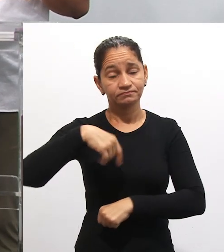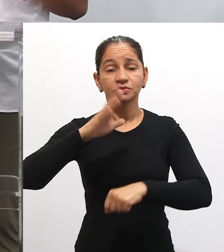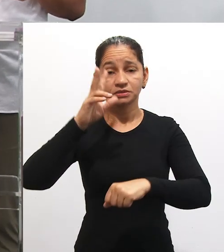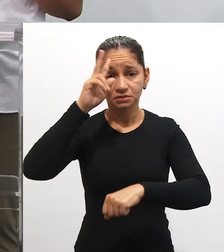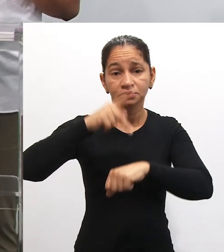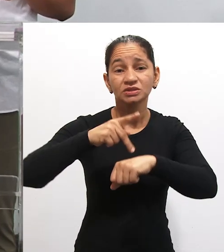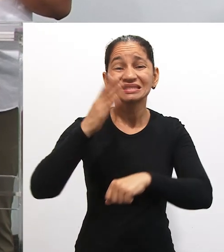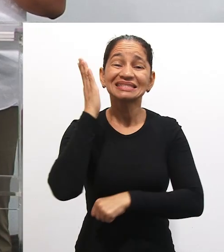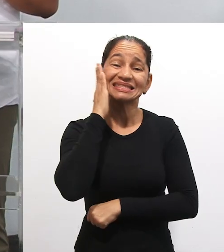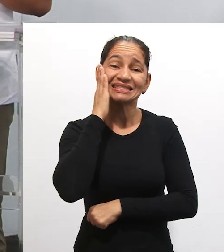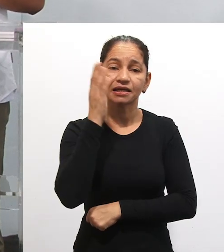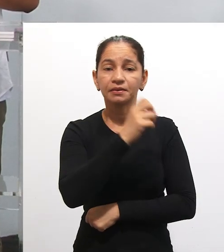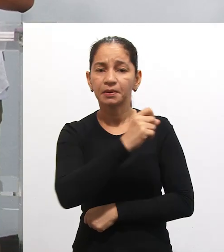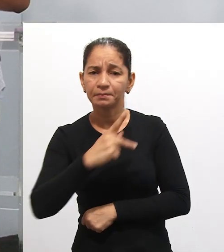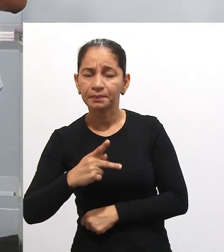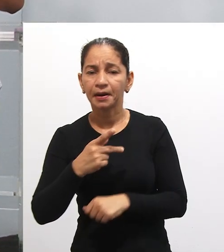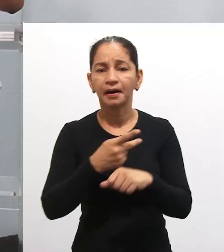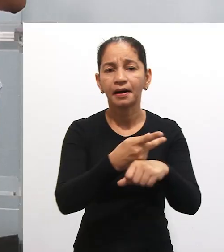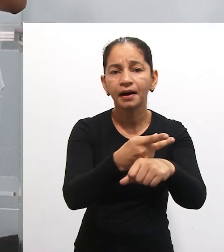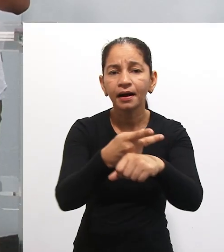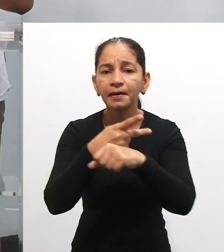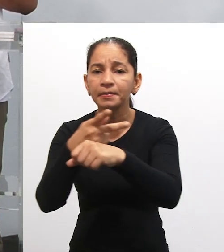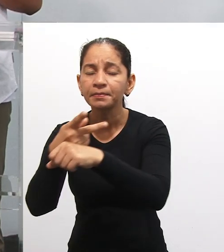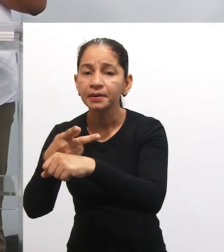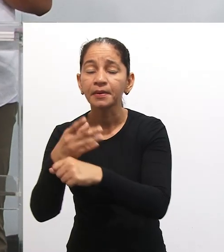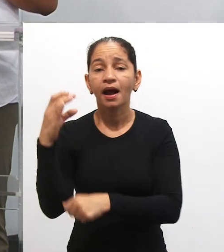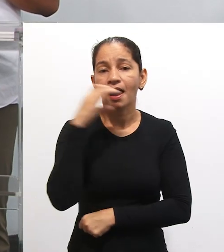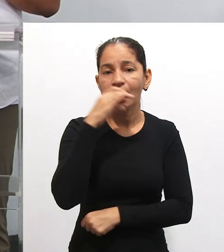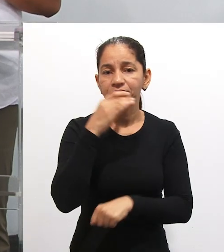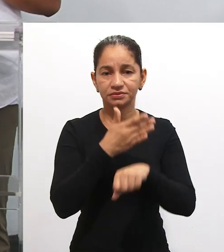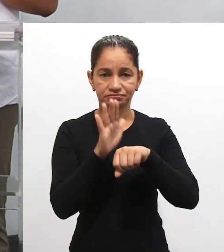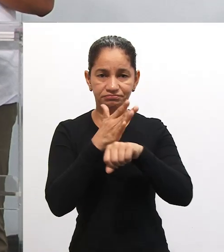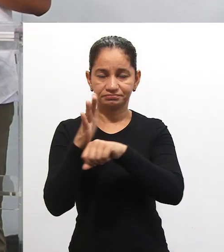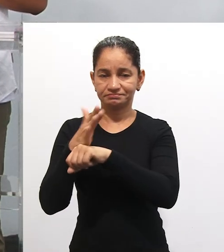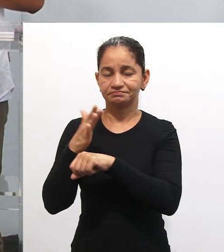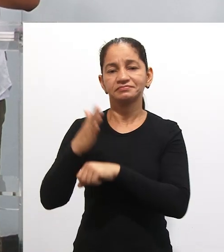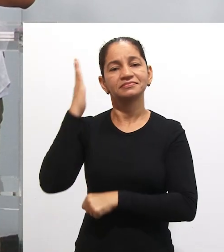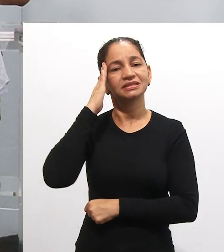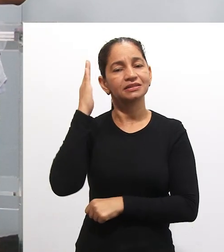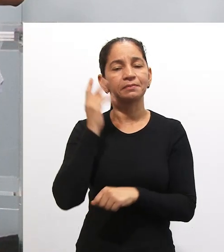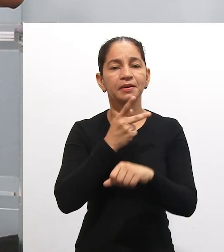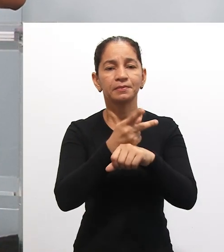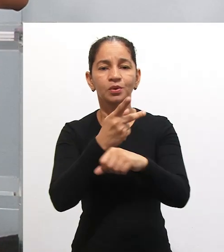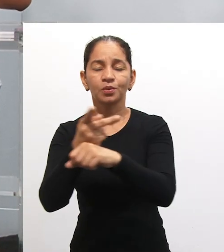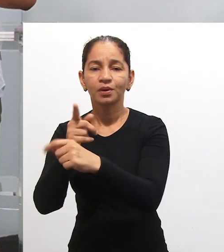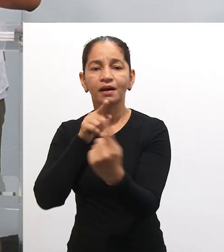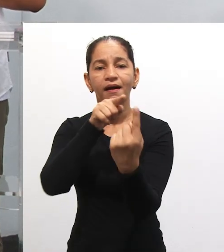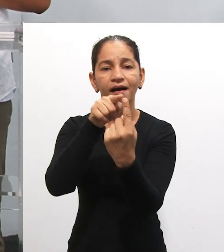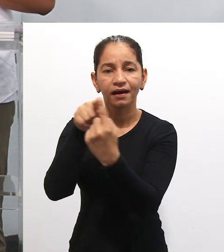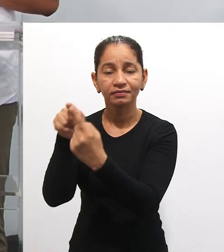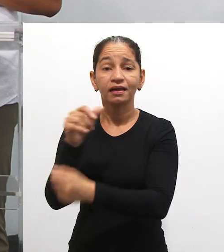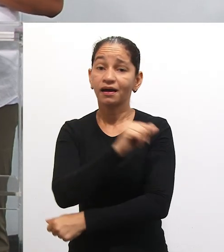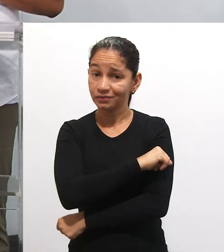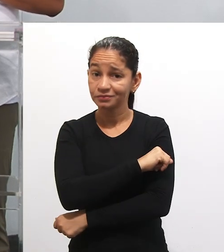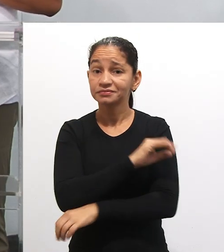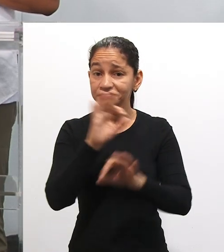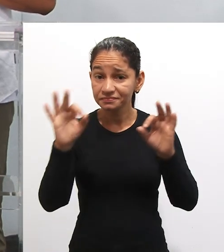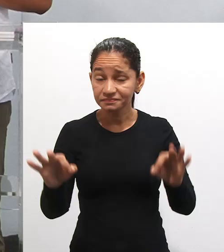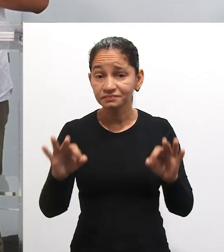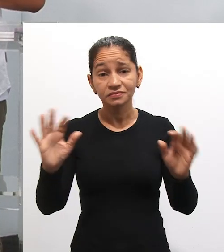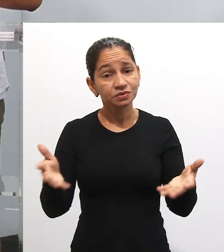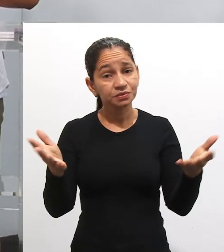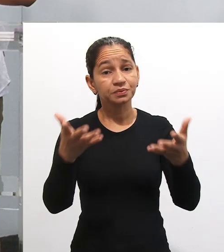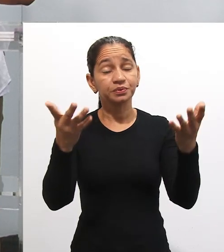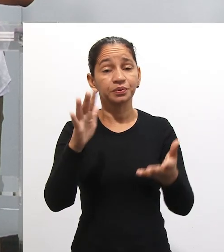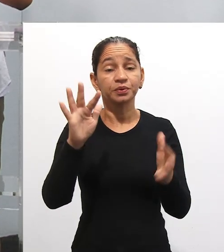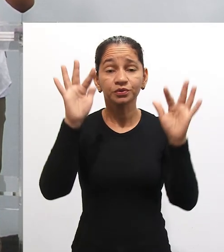esse mediador, que esse tutores e esse colaborador sejam cada vez mais capacitados a fim de fazer uma busca ativa